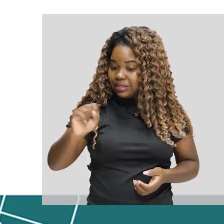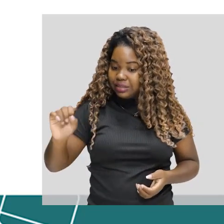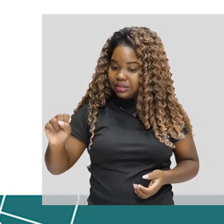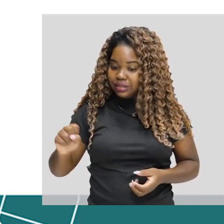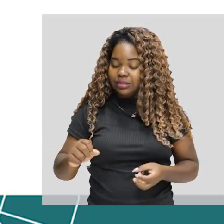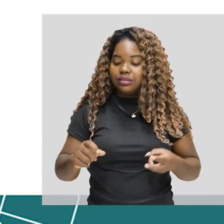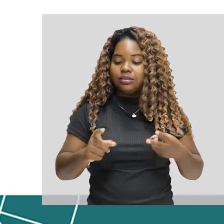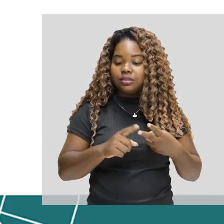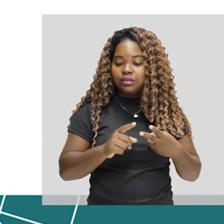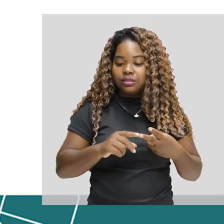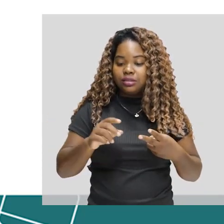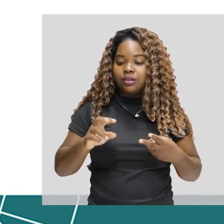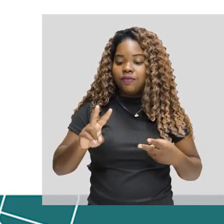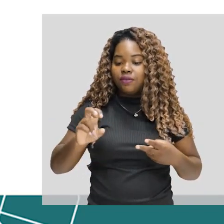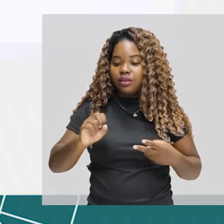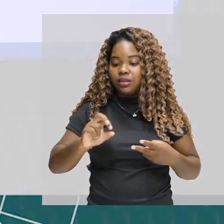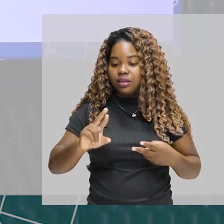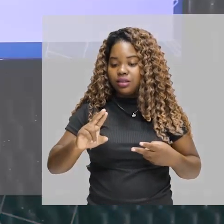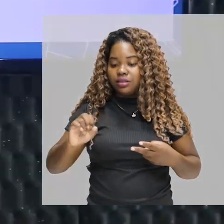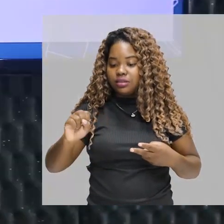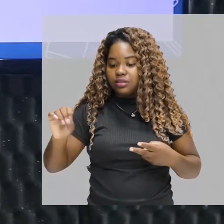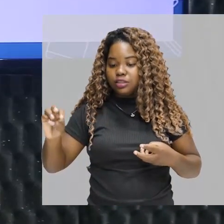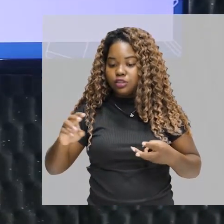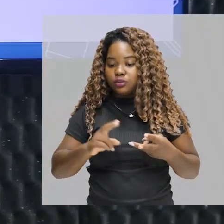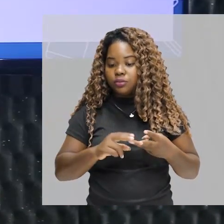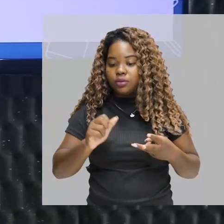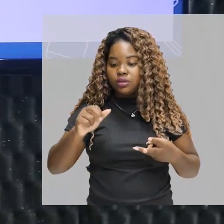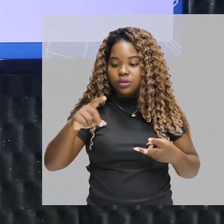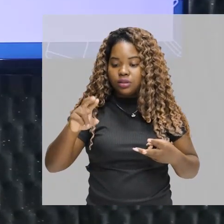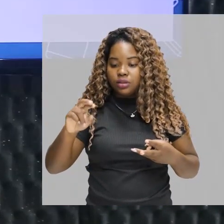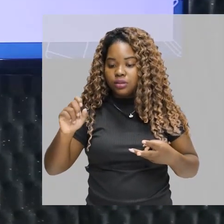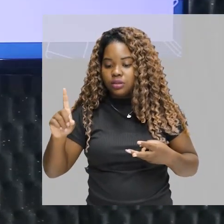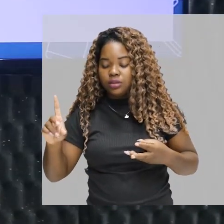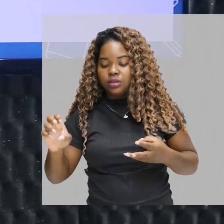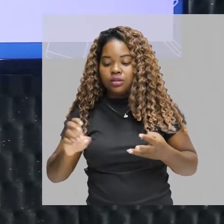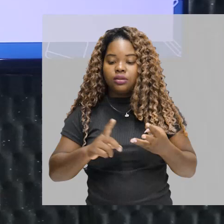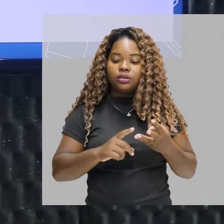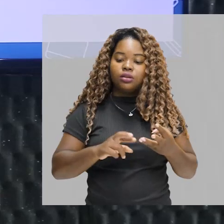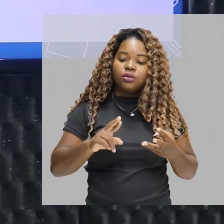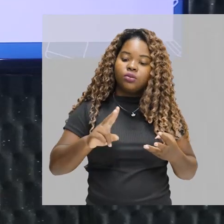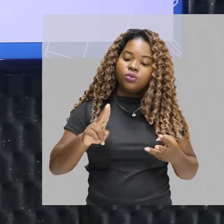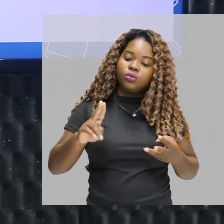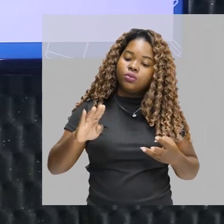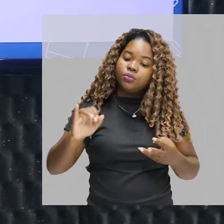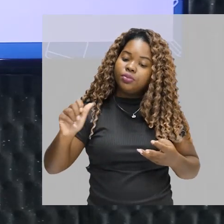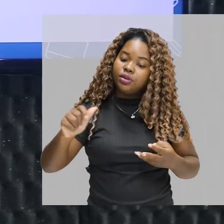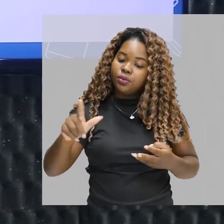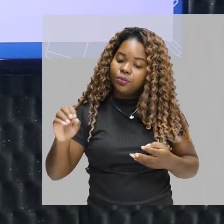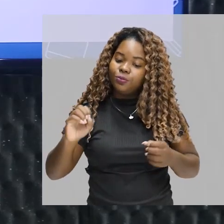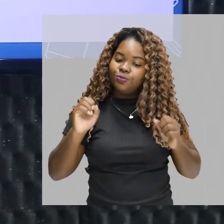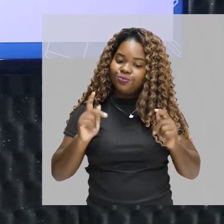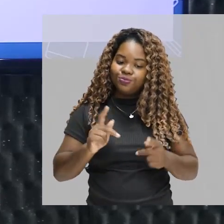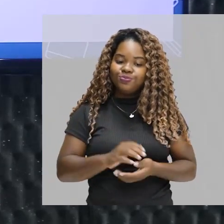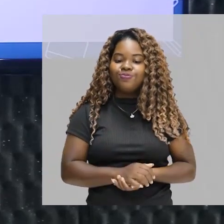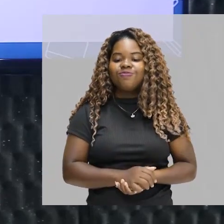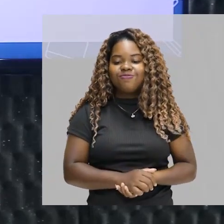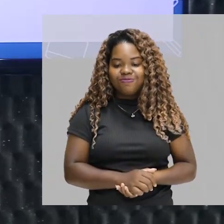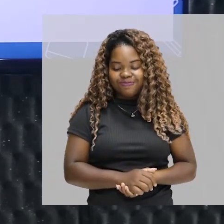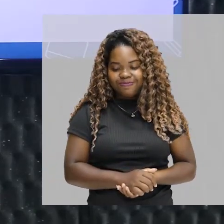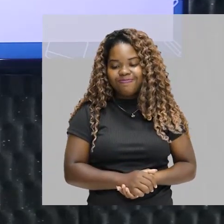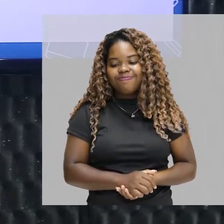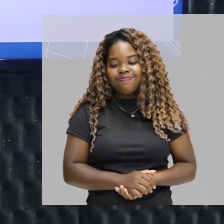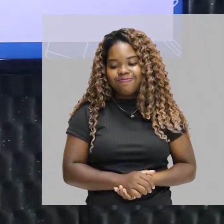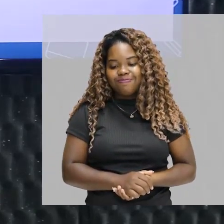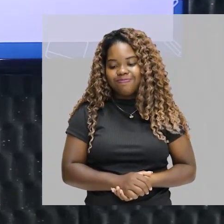Assis, Érico Veríssimo, Mário de Andrade e Murilo Rubião, que a gente citou há pouco. Então, são os autores onde